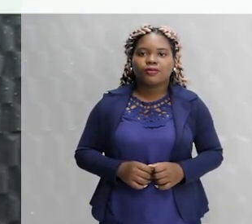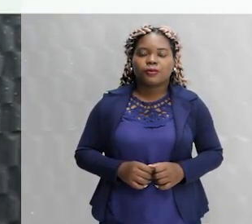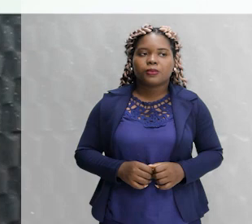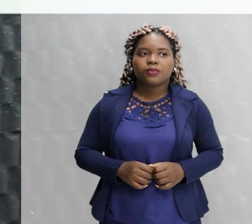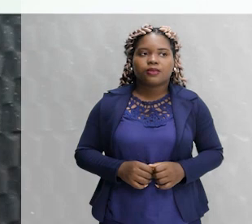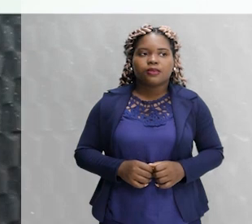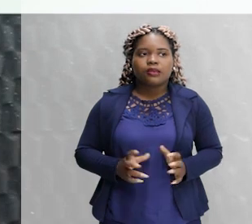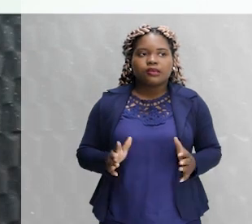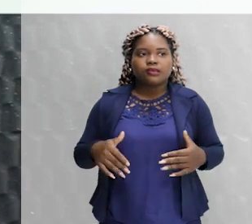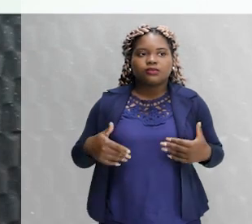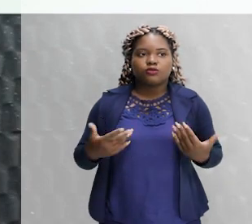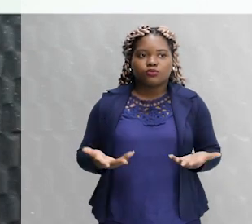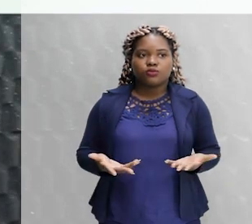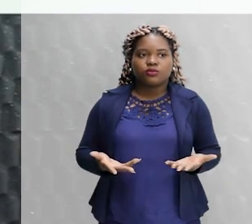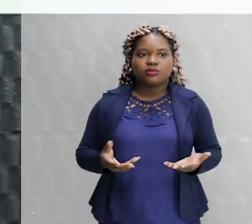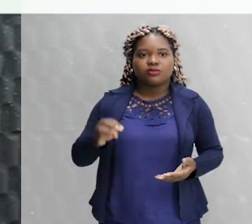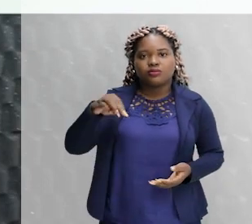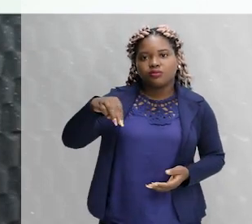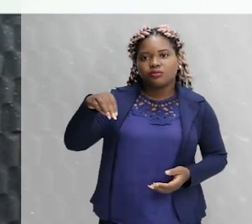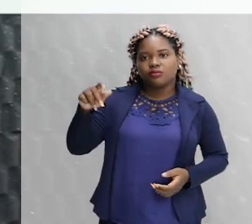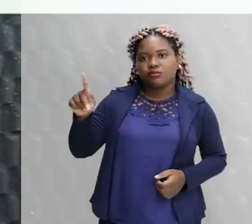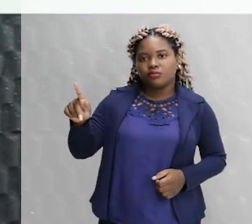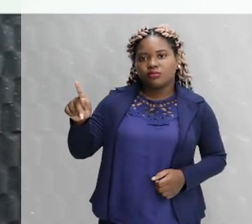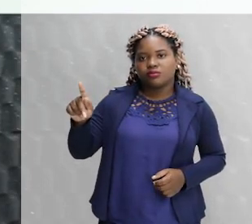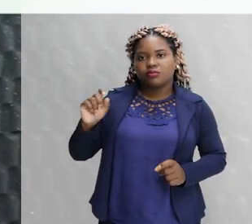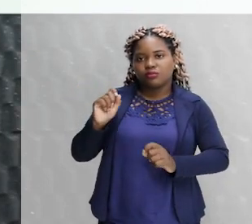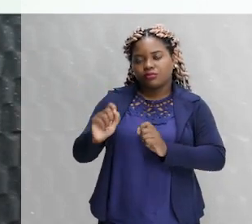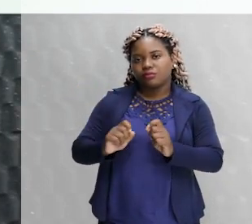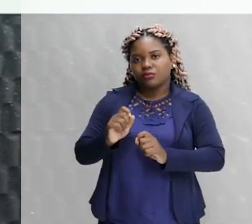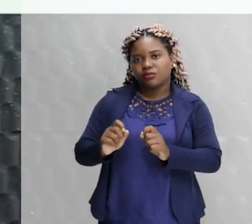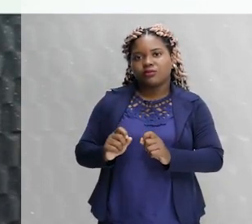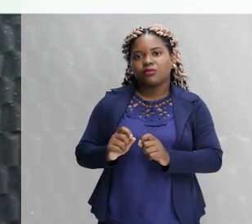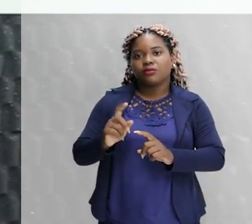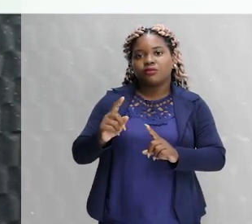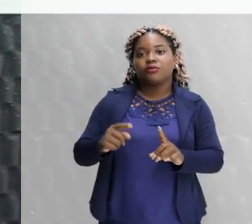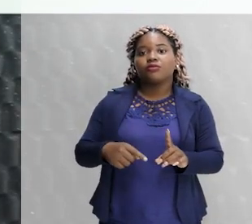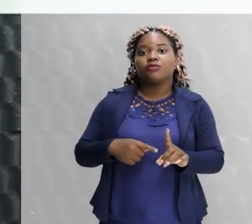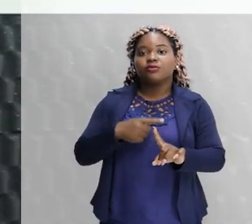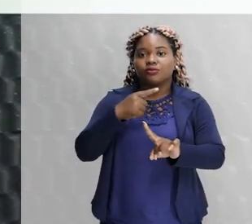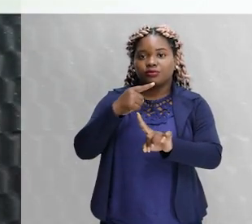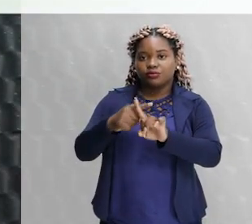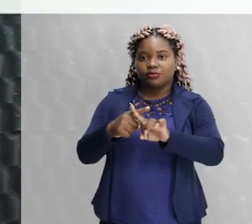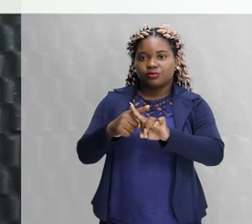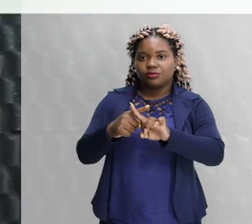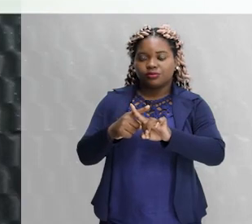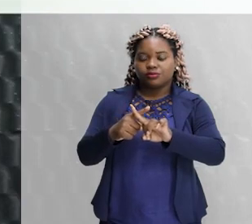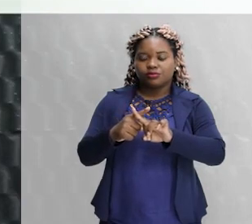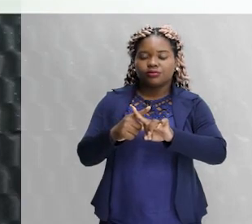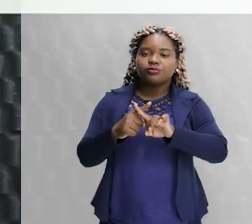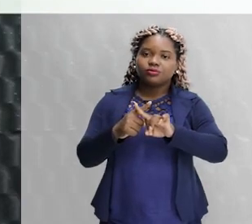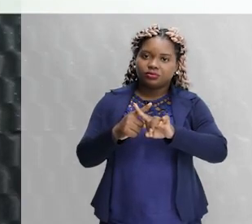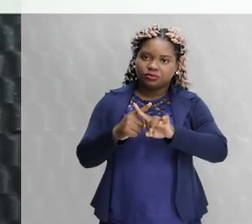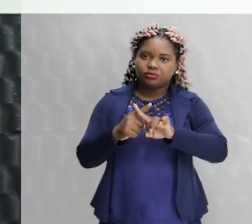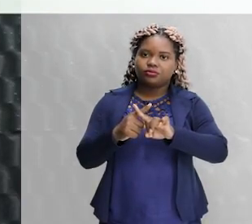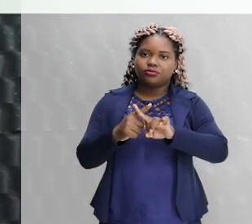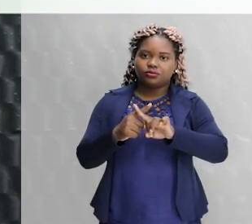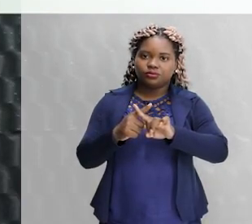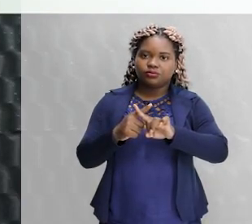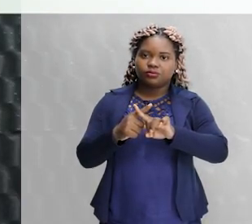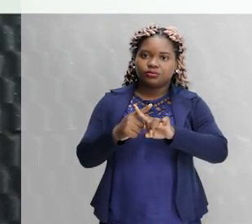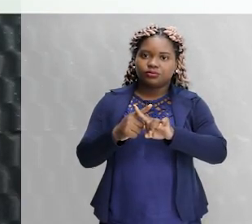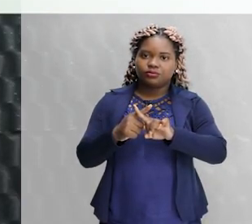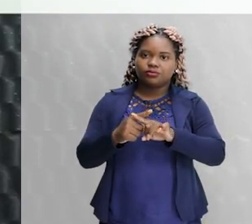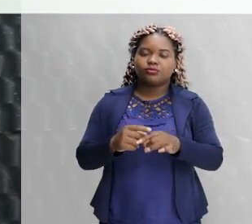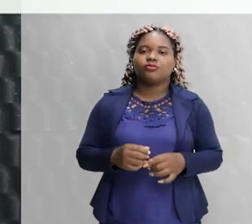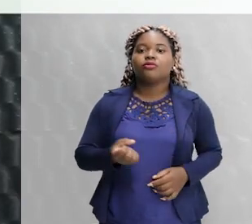ponderada, você vai fazer o quê? Multiplicar, né, fazer o produto, né, do número